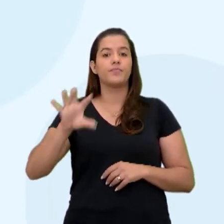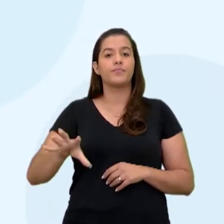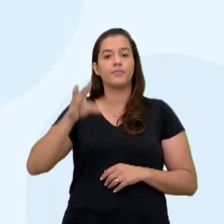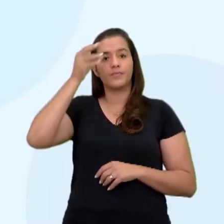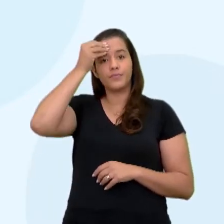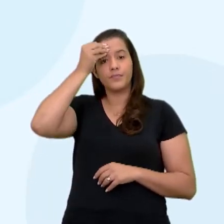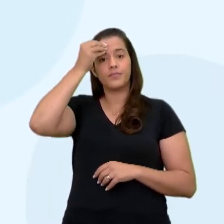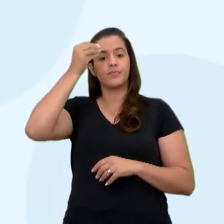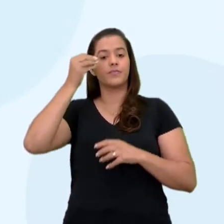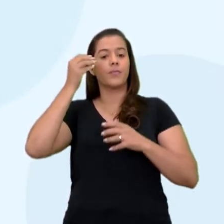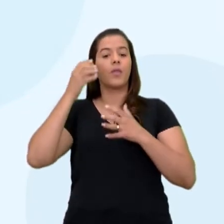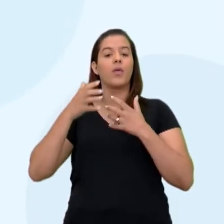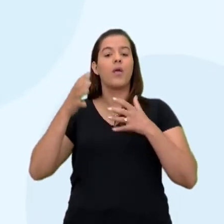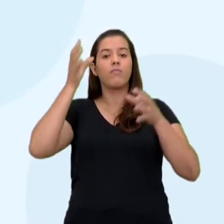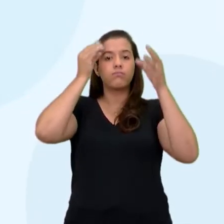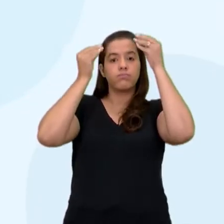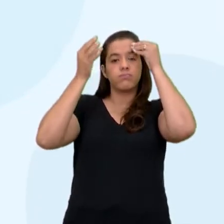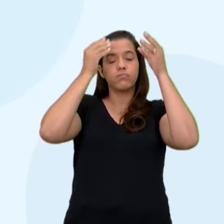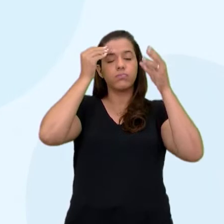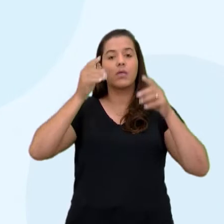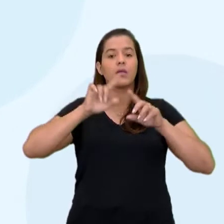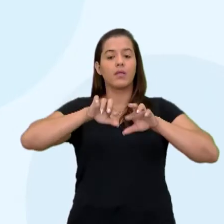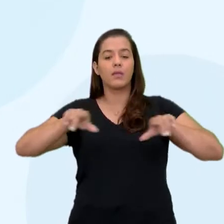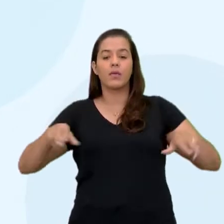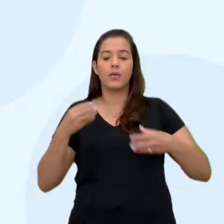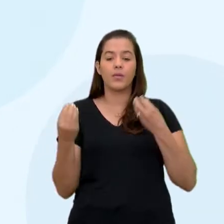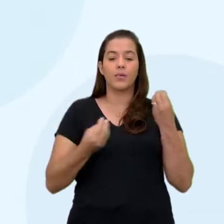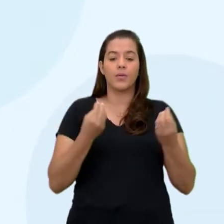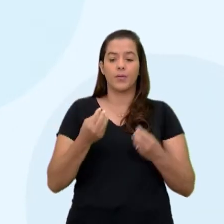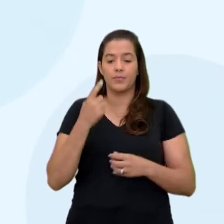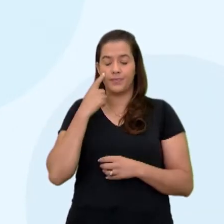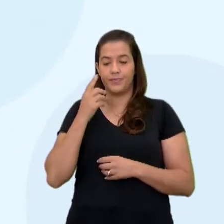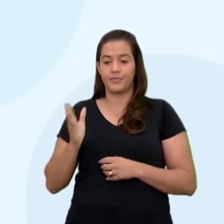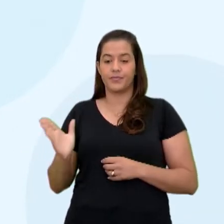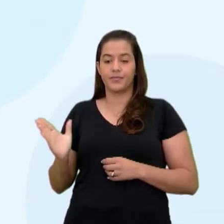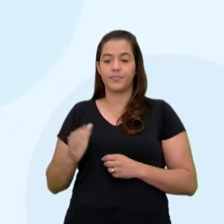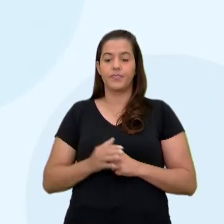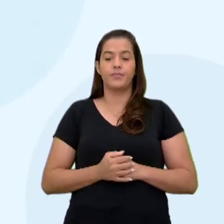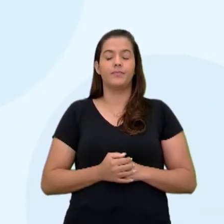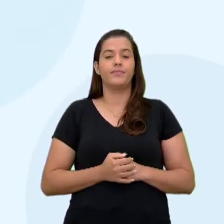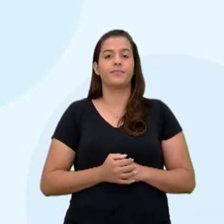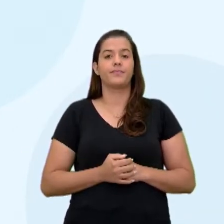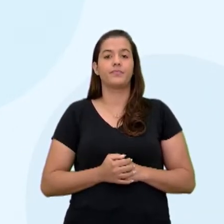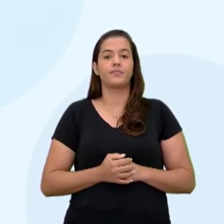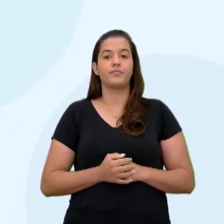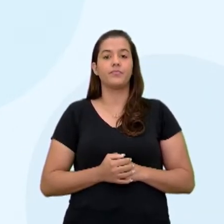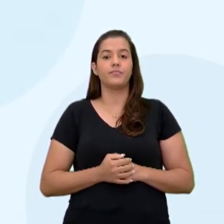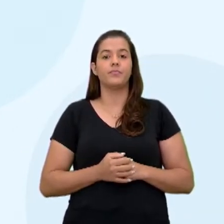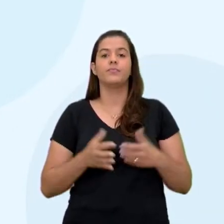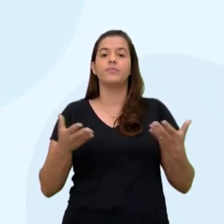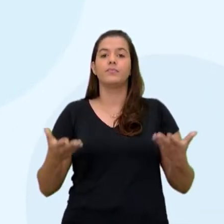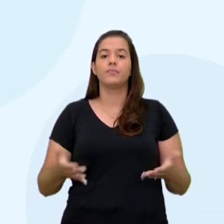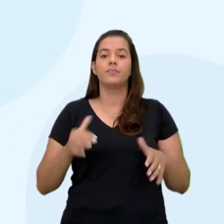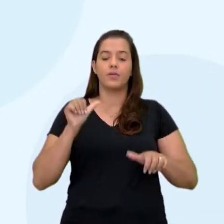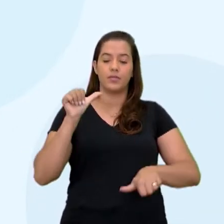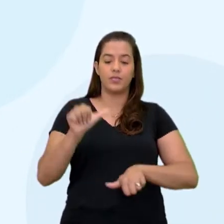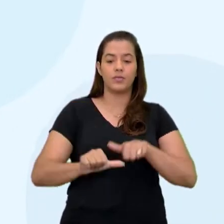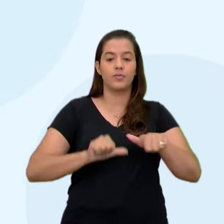memorização. E como que vai rolar isso, professor? Olha lá, a gente vai